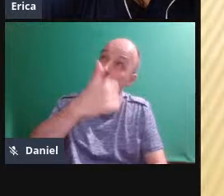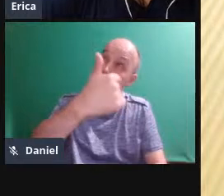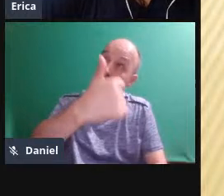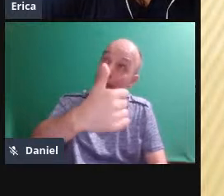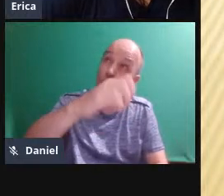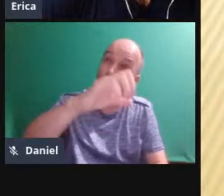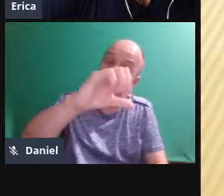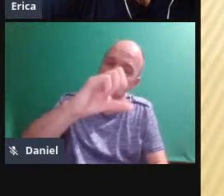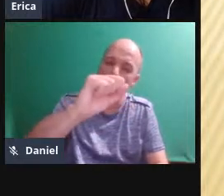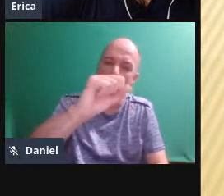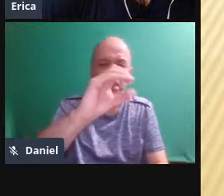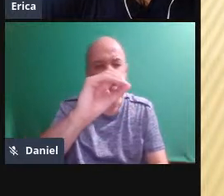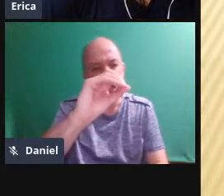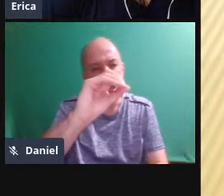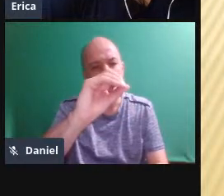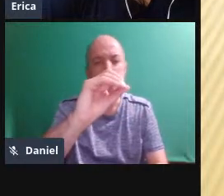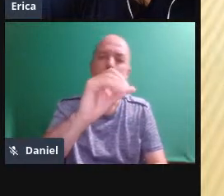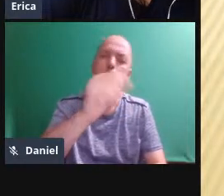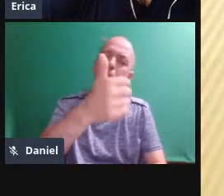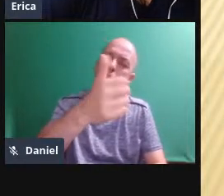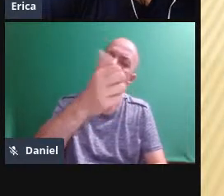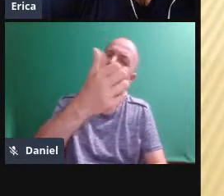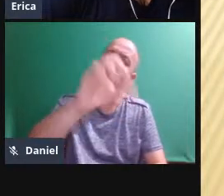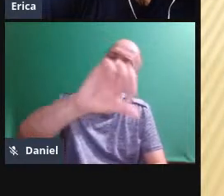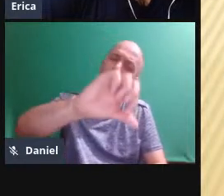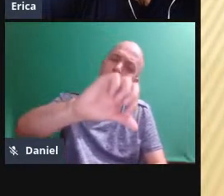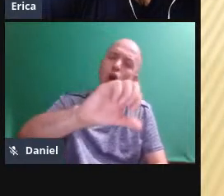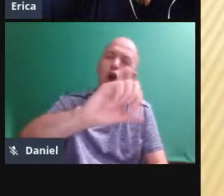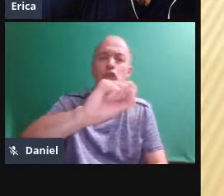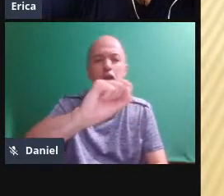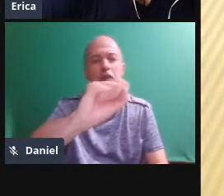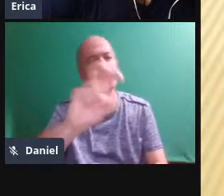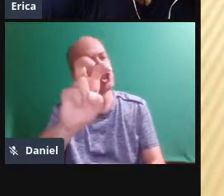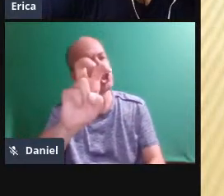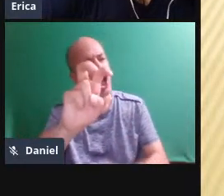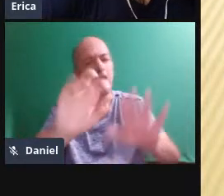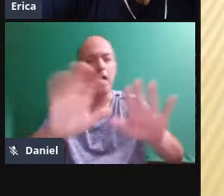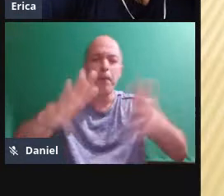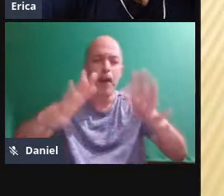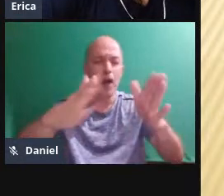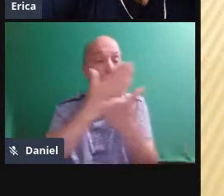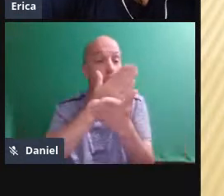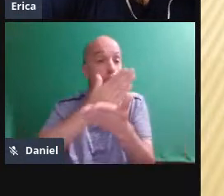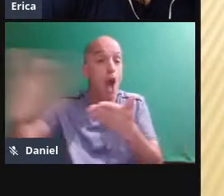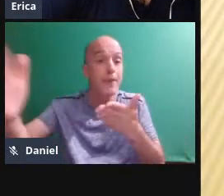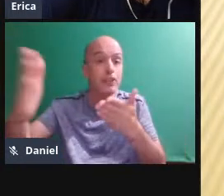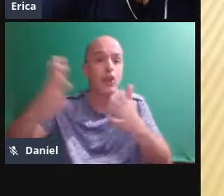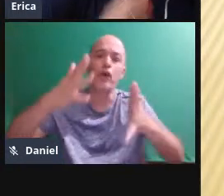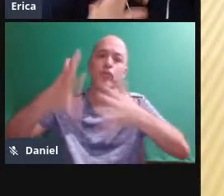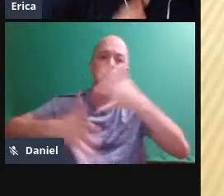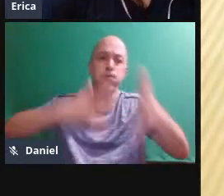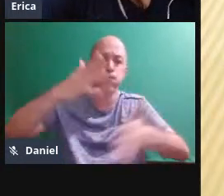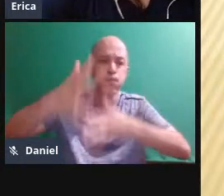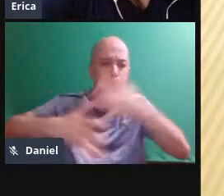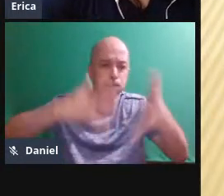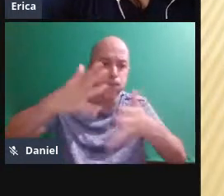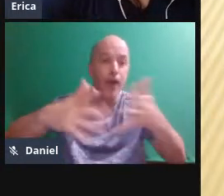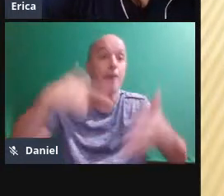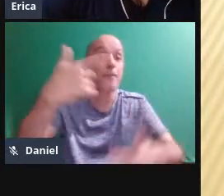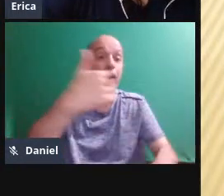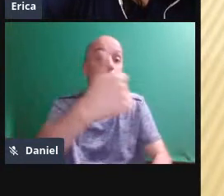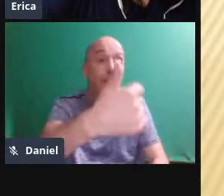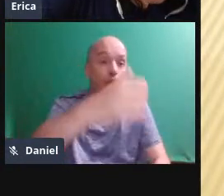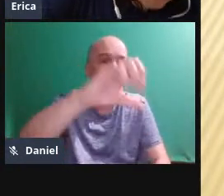colegas. Era mais ou menos em 1990, 1995 e